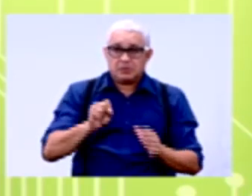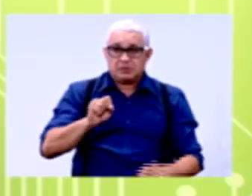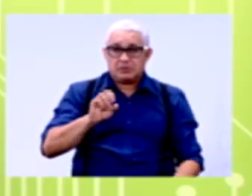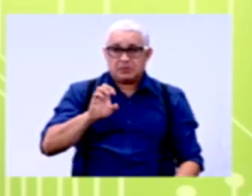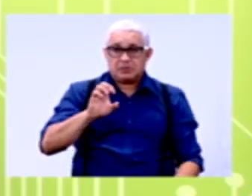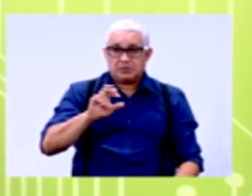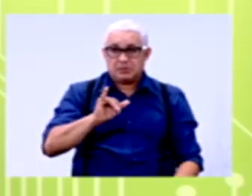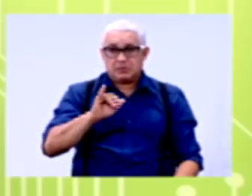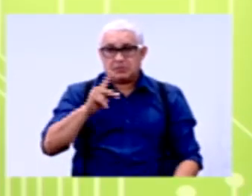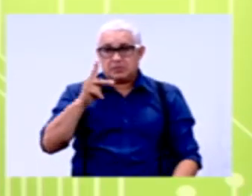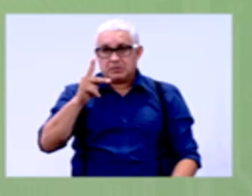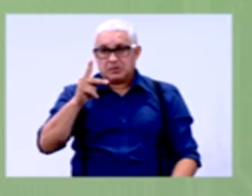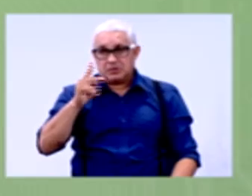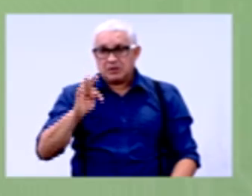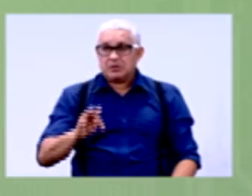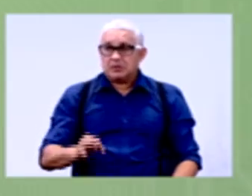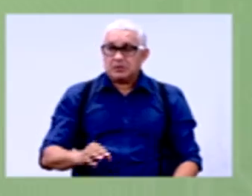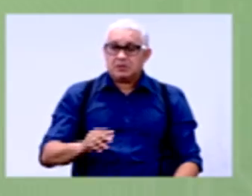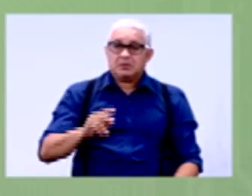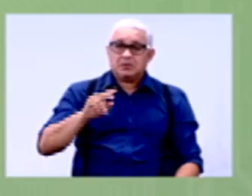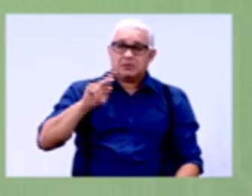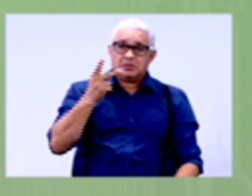do HTML5. Vamos lá.